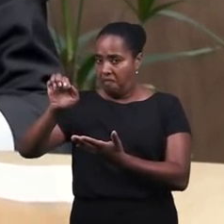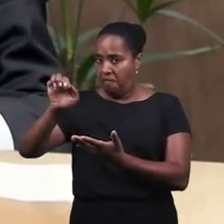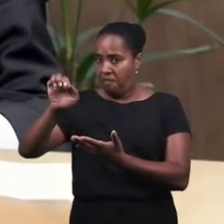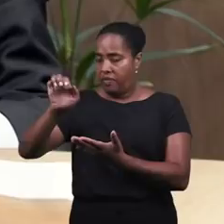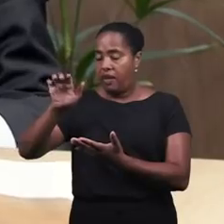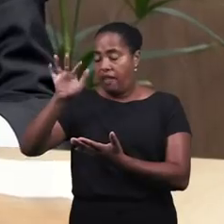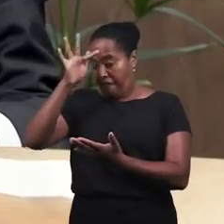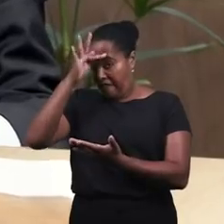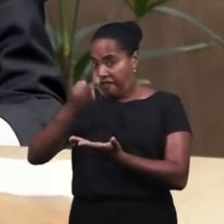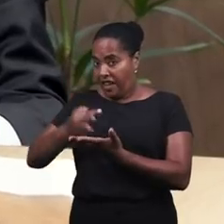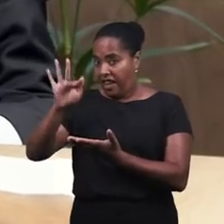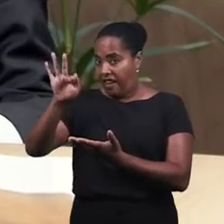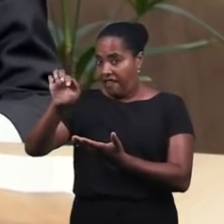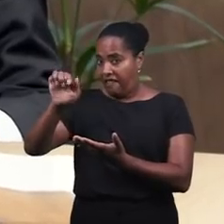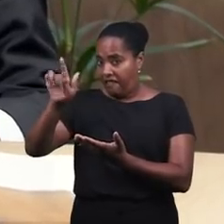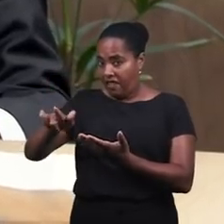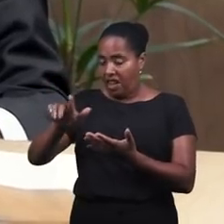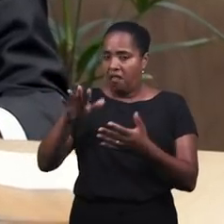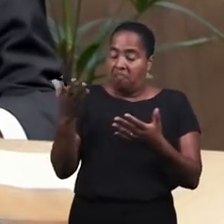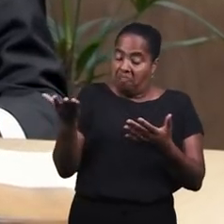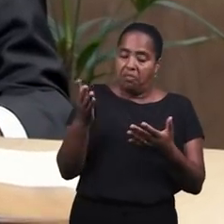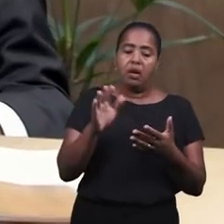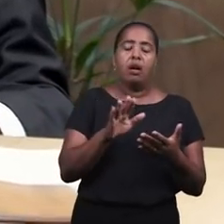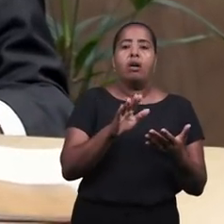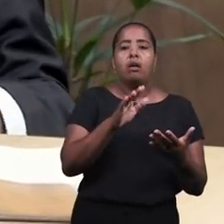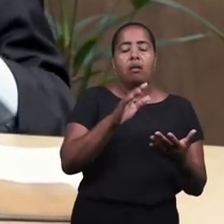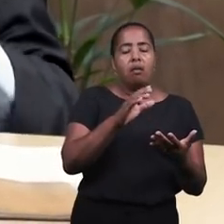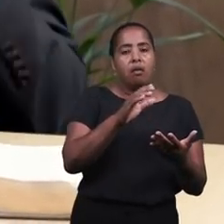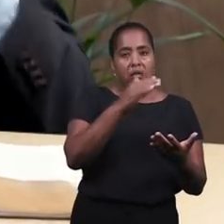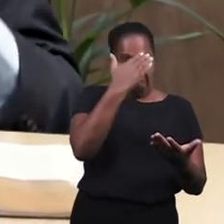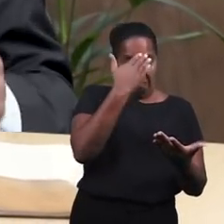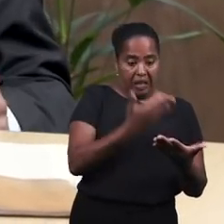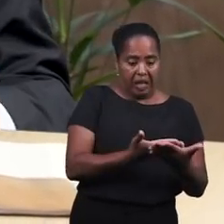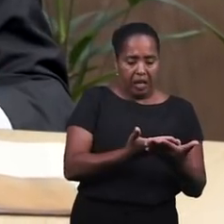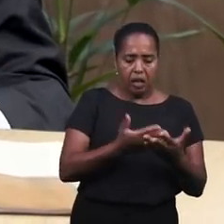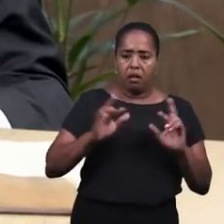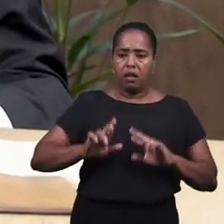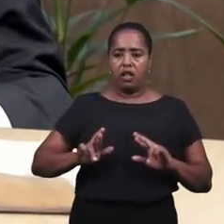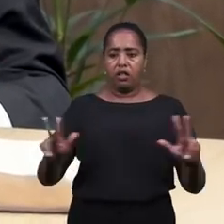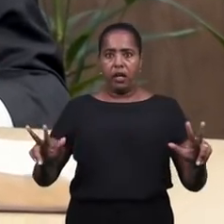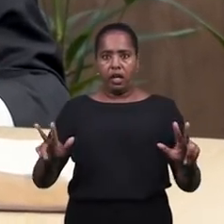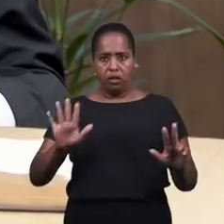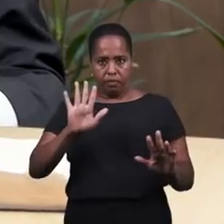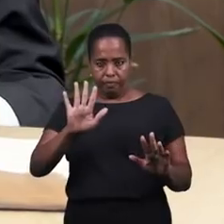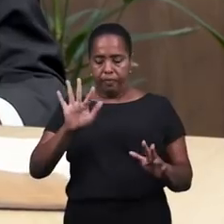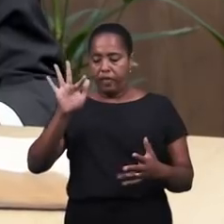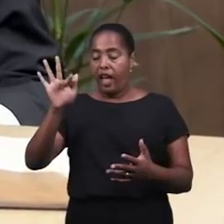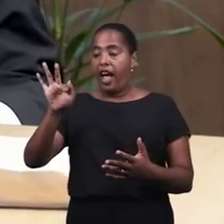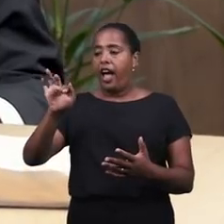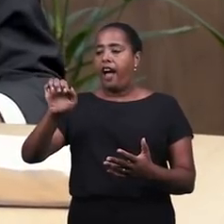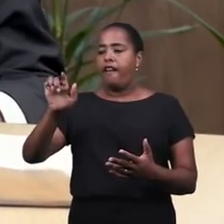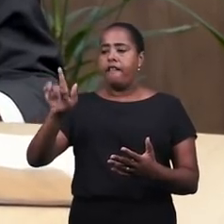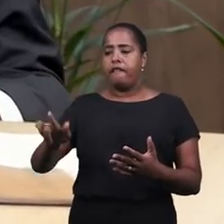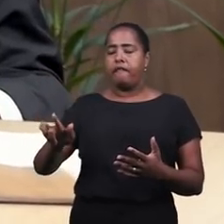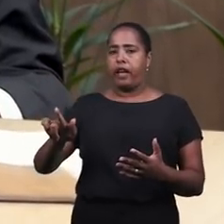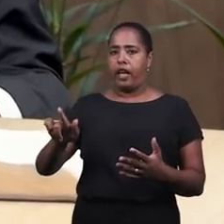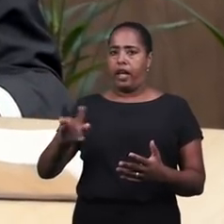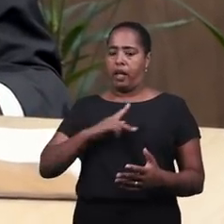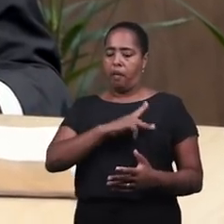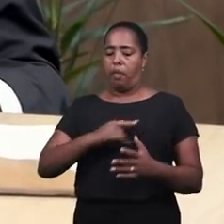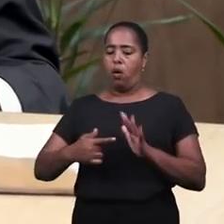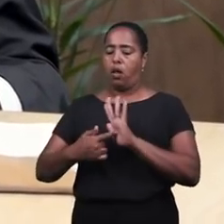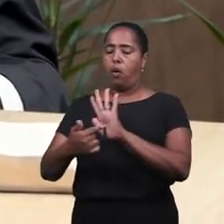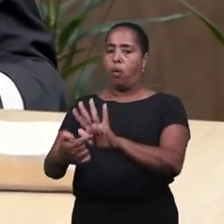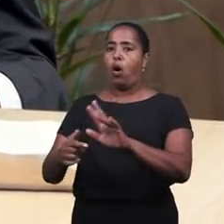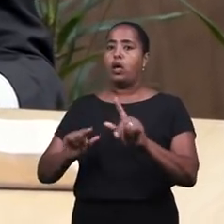Por que fé e crer é diferente? A Bíblia diz que é diferente. Por exemplo, a fé que Paulo se